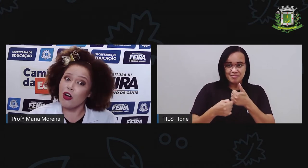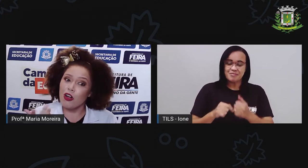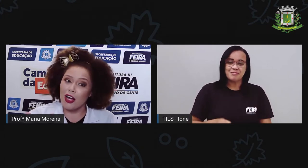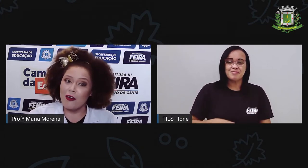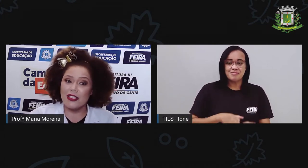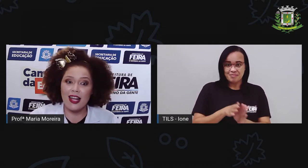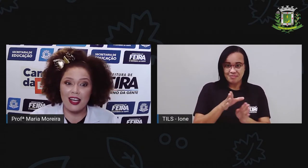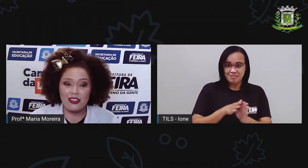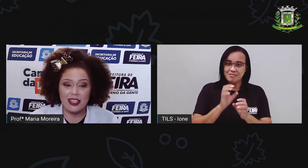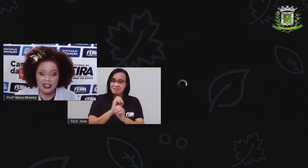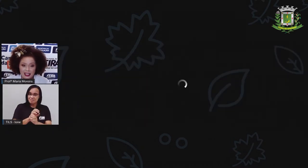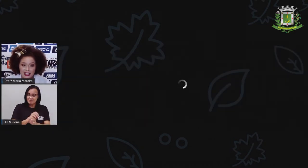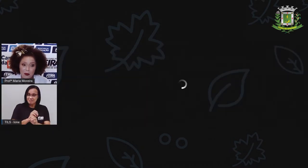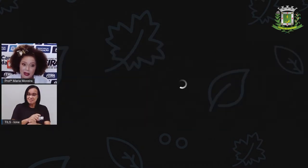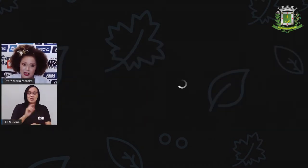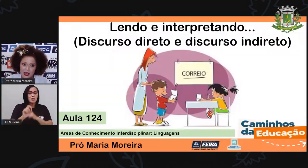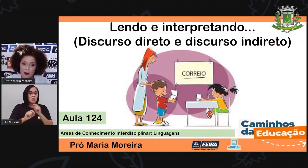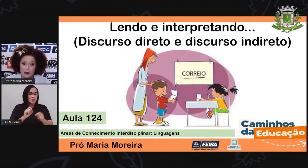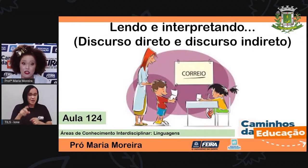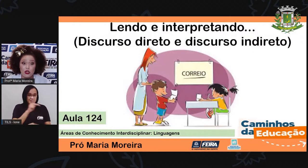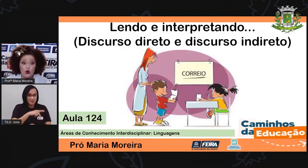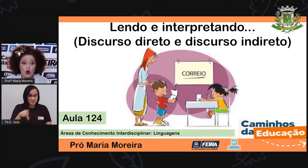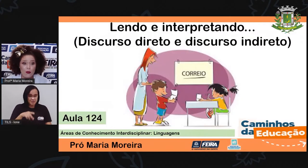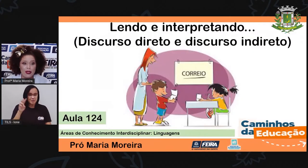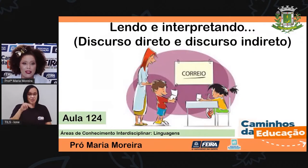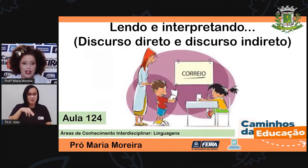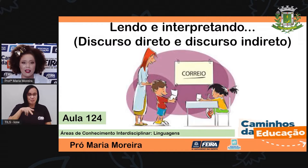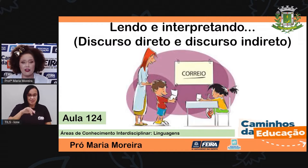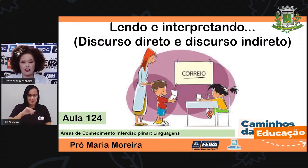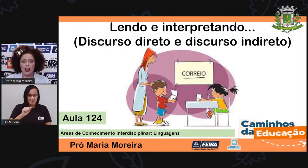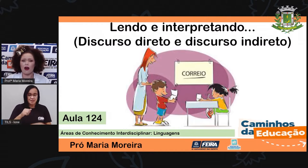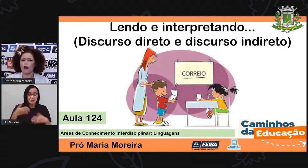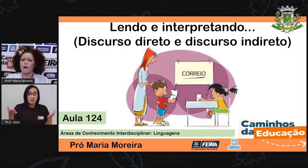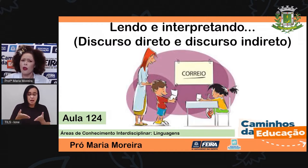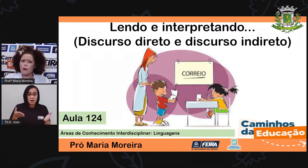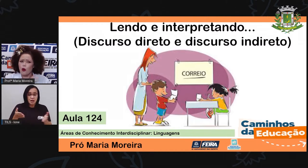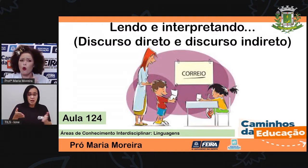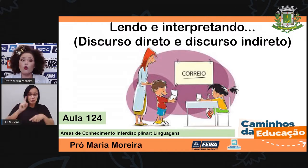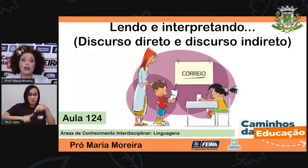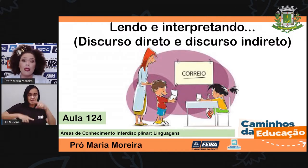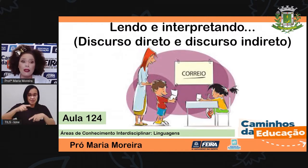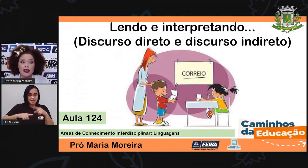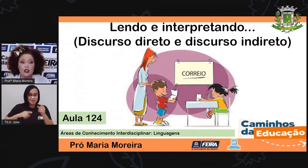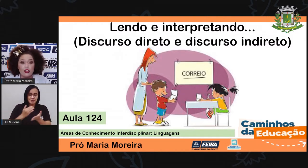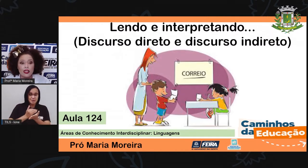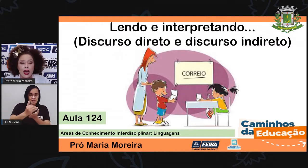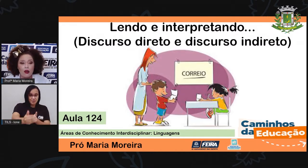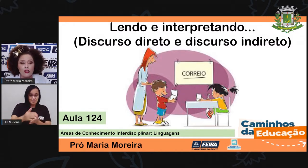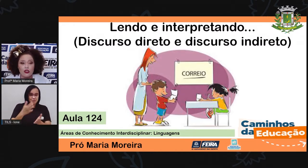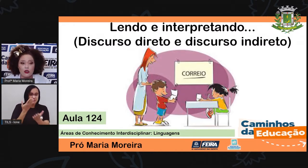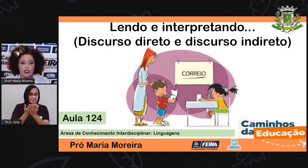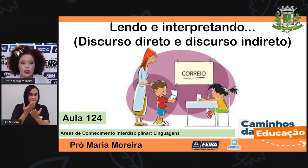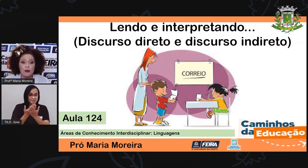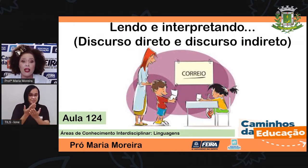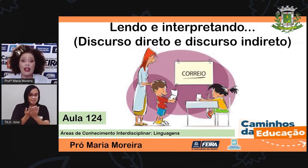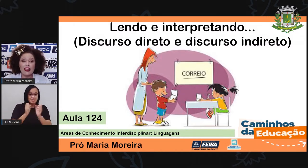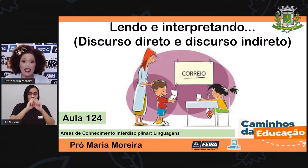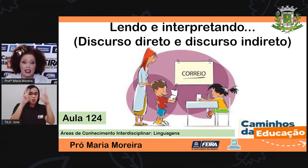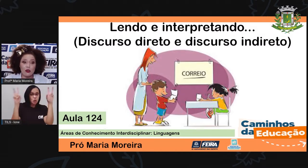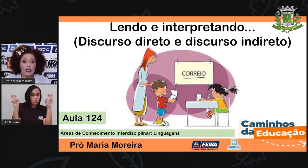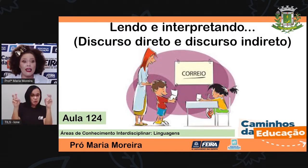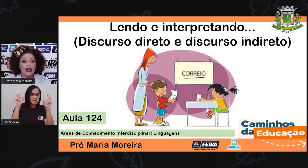Bom, vou colocar o slide aqui, né, o material pra gente começar a nossa aula. Bom, o tema da nossa aula de hoje,